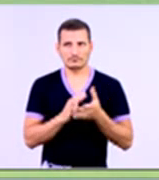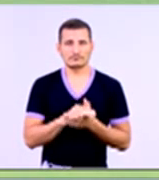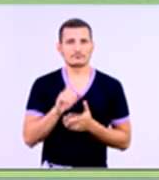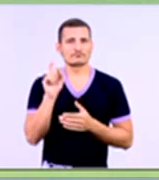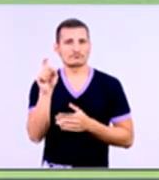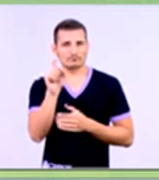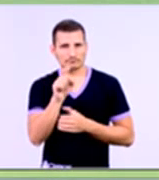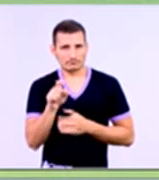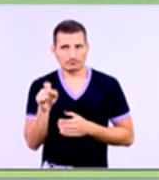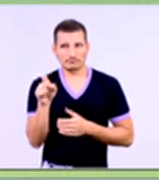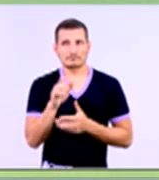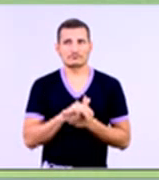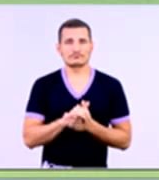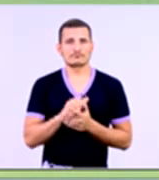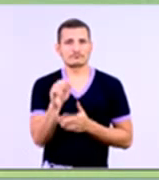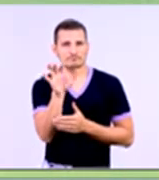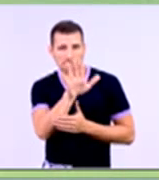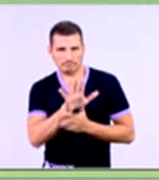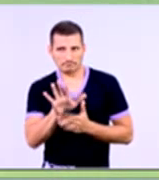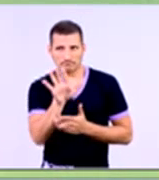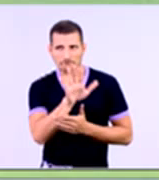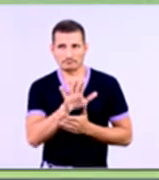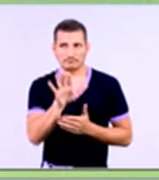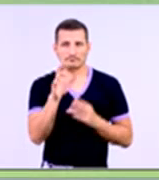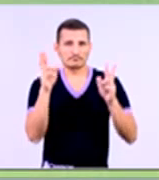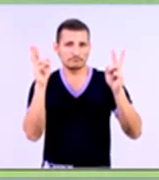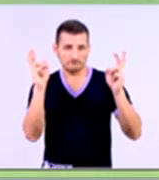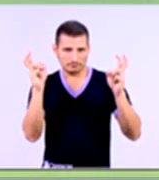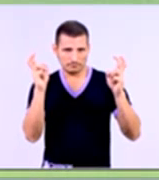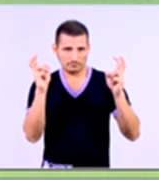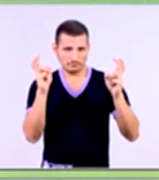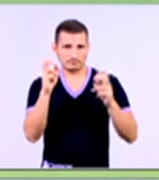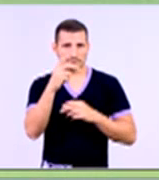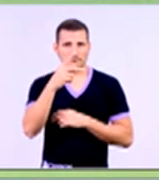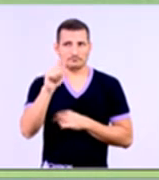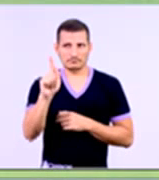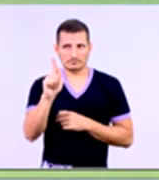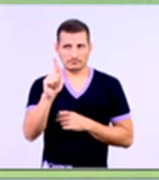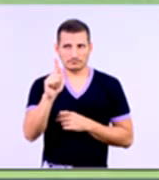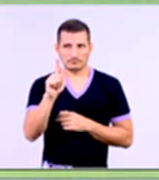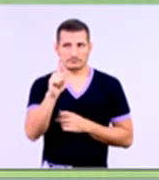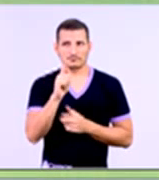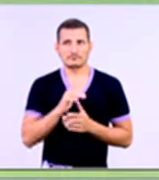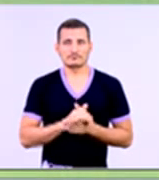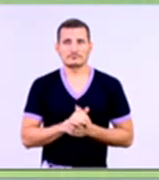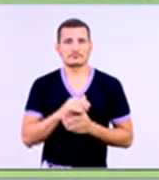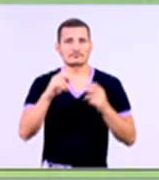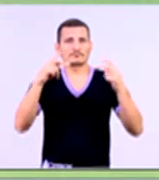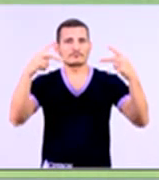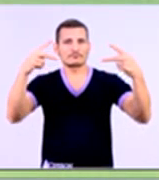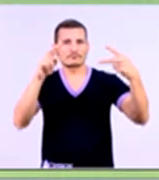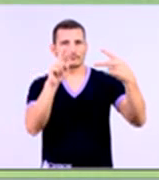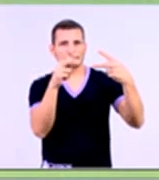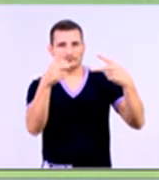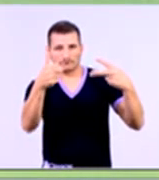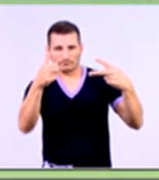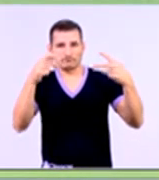botões, painéis, títulos de página que nós conhecemos lá com H1,